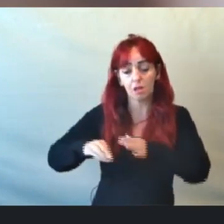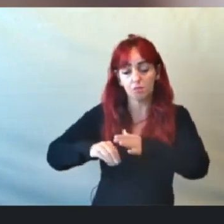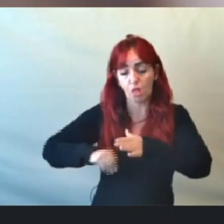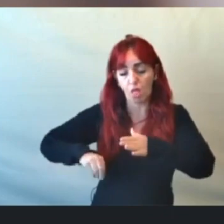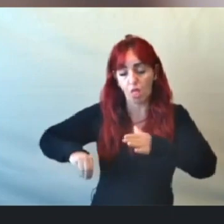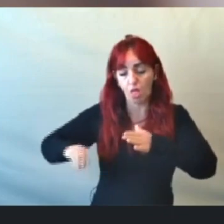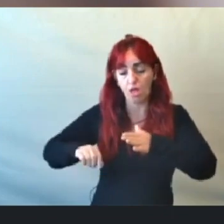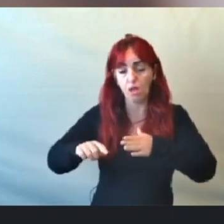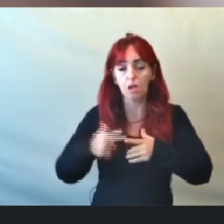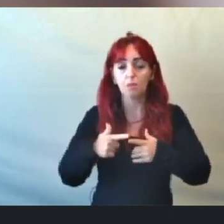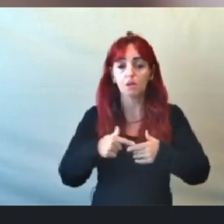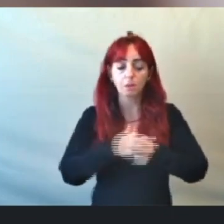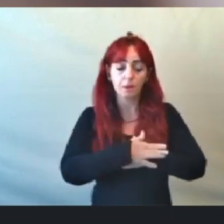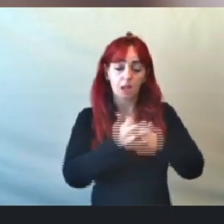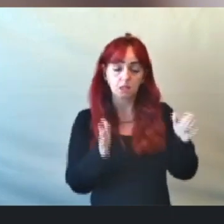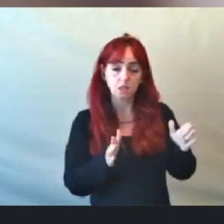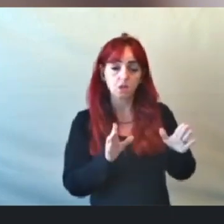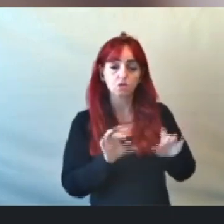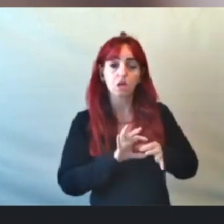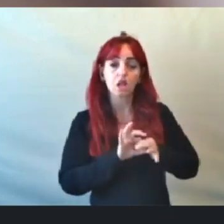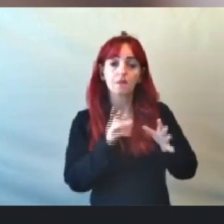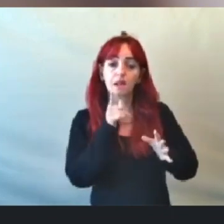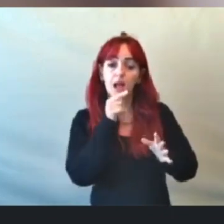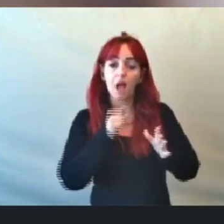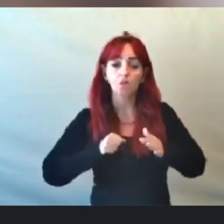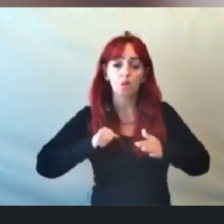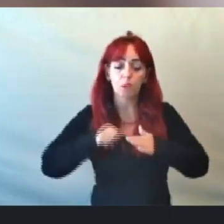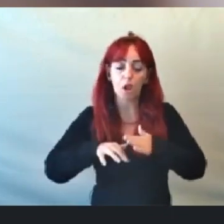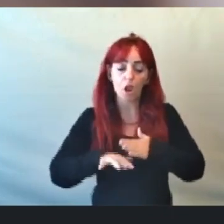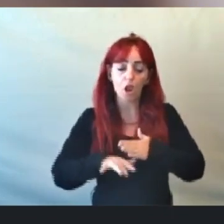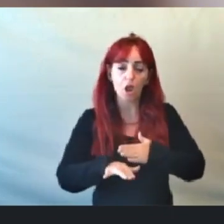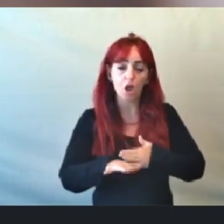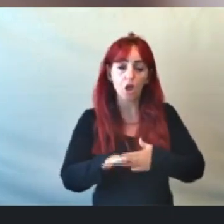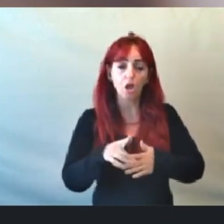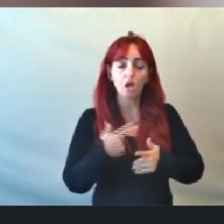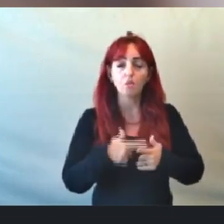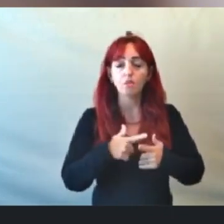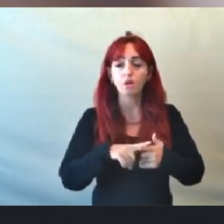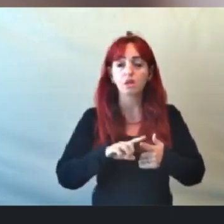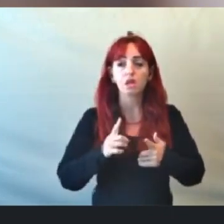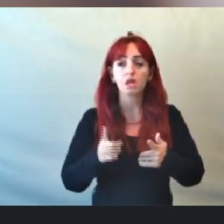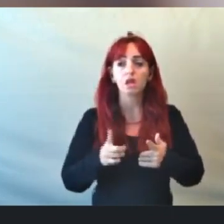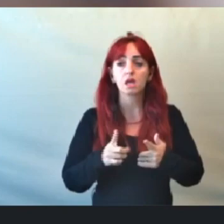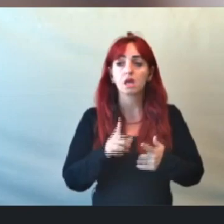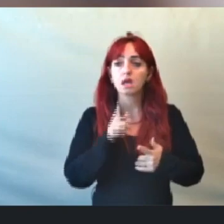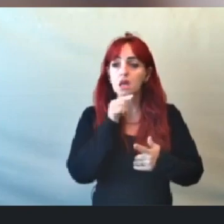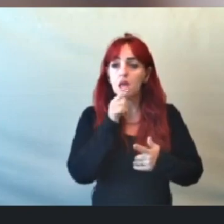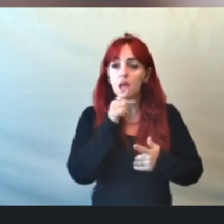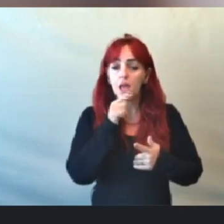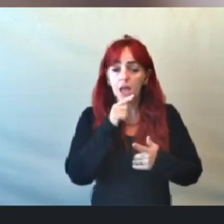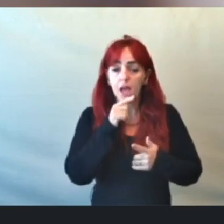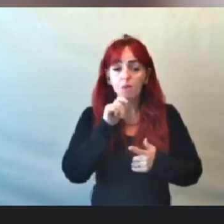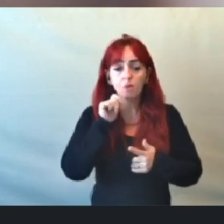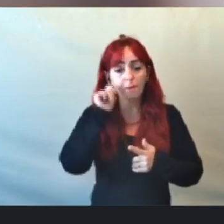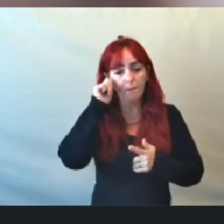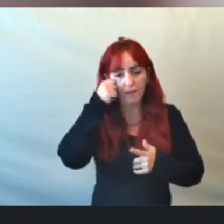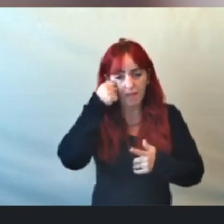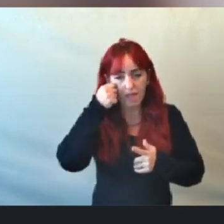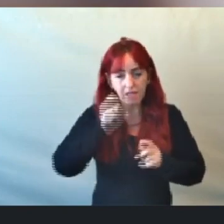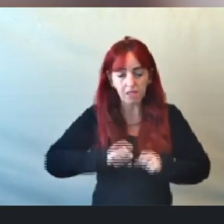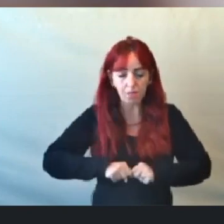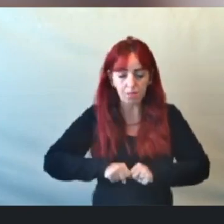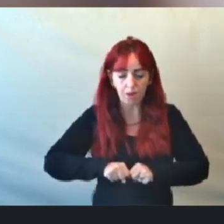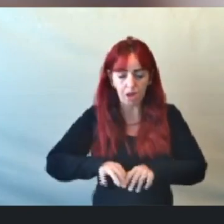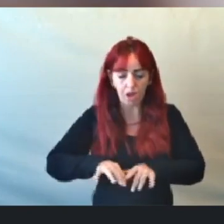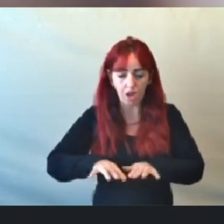mesmo. Perfeito. Né? É uma água preta, muito rica em matéria orgânica, então o que seria carreado com a abertura das